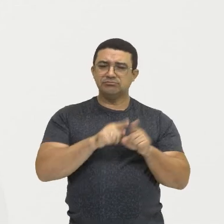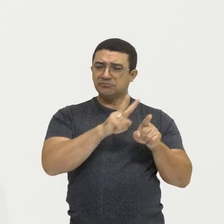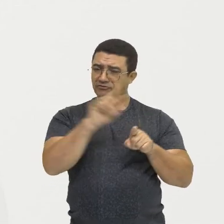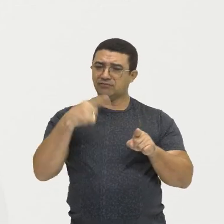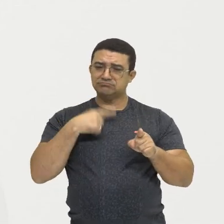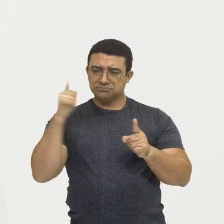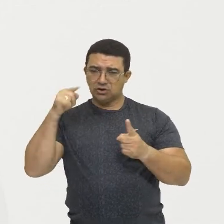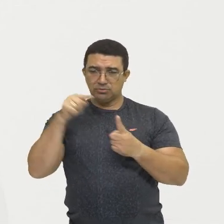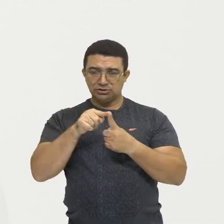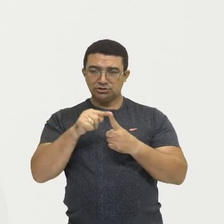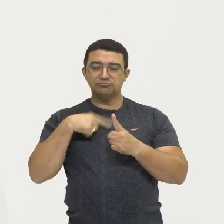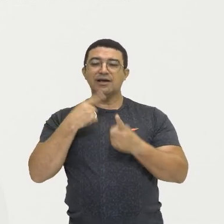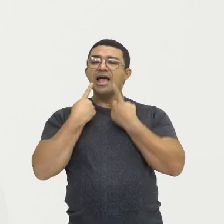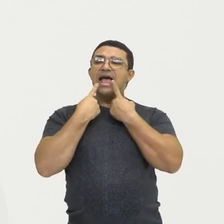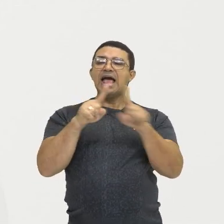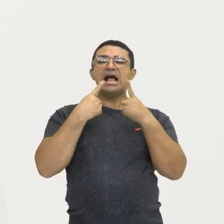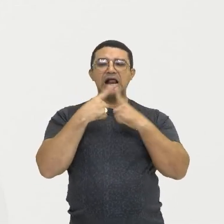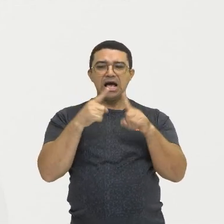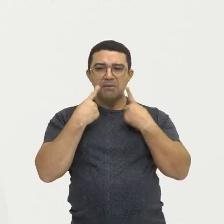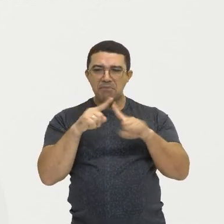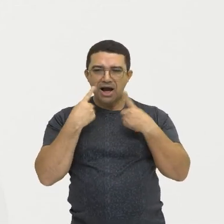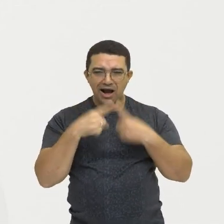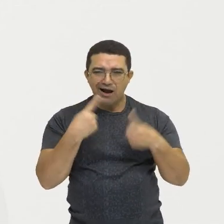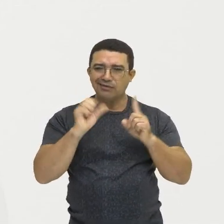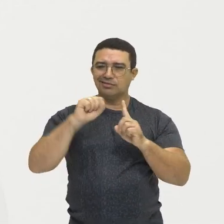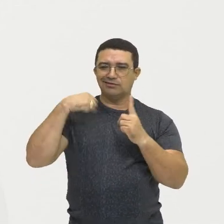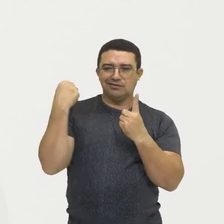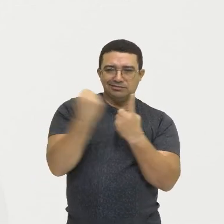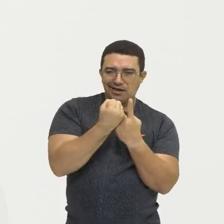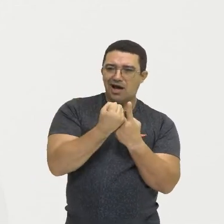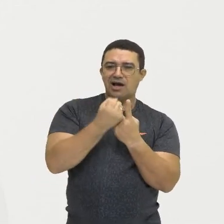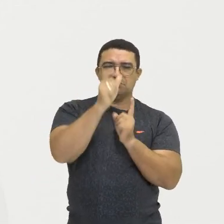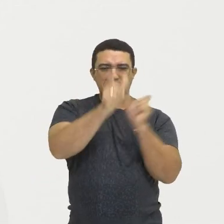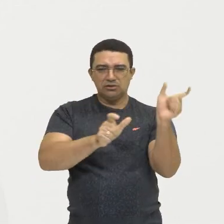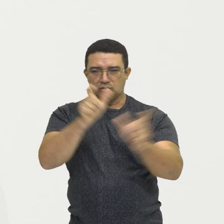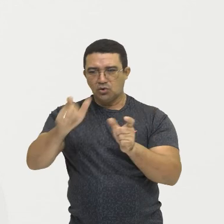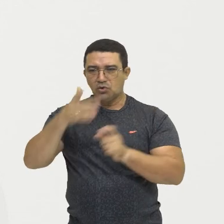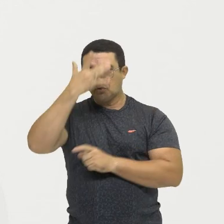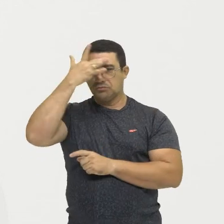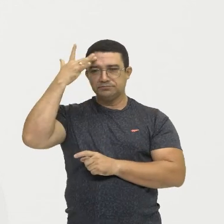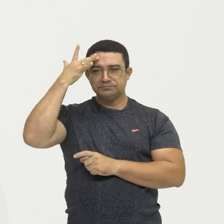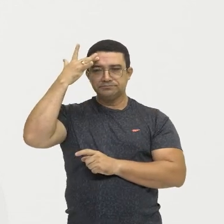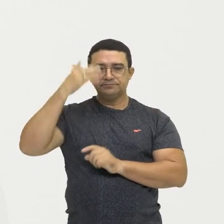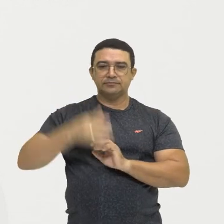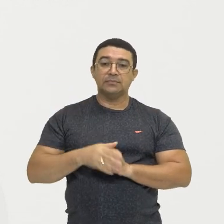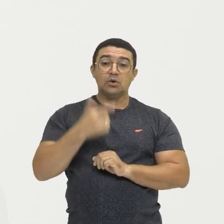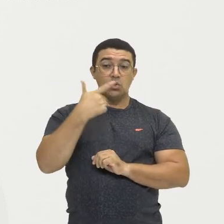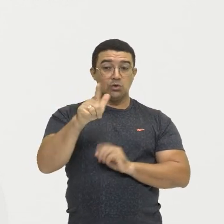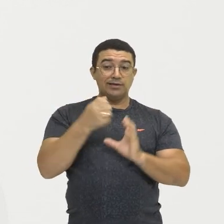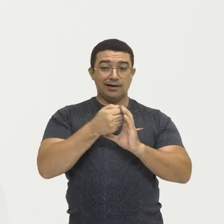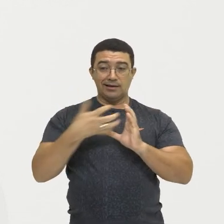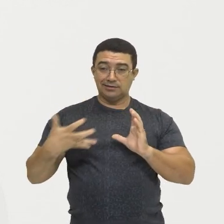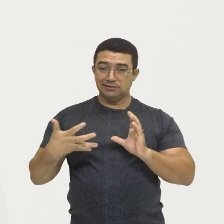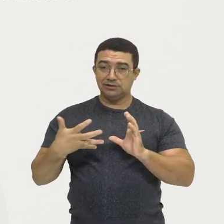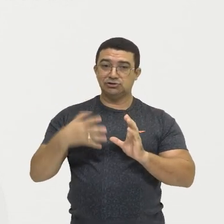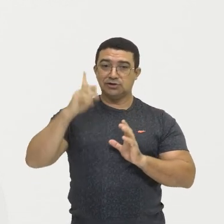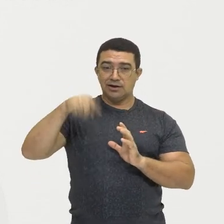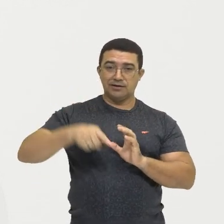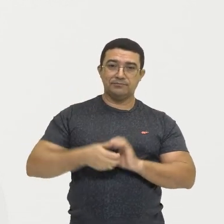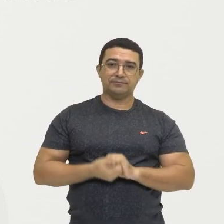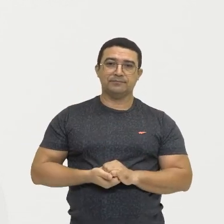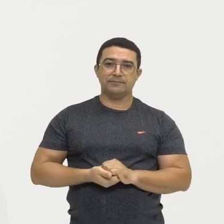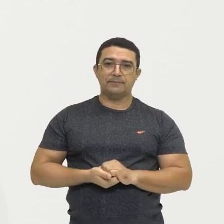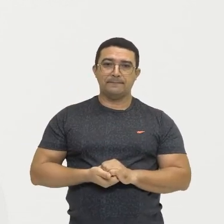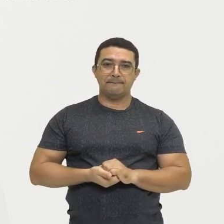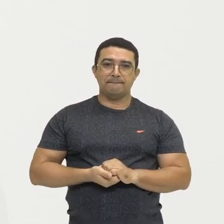esse objetivo exatamente de criticar, de ridicularizar alguém ou algo. Outra característica é exatamente